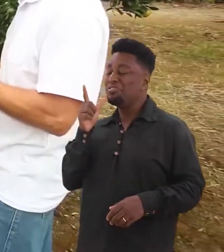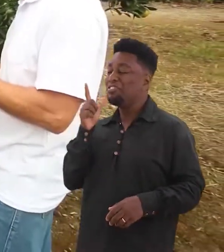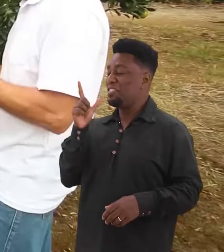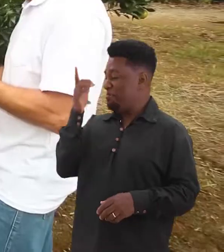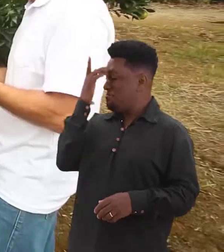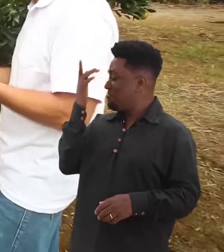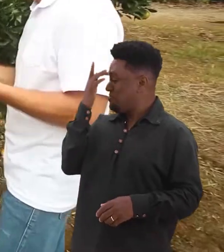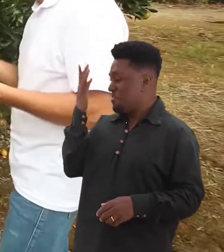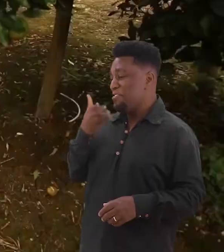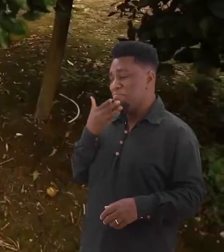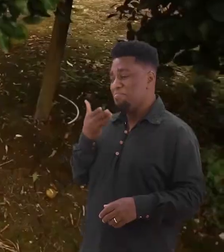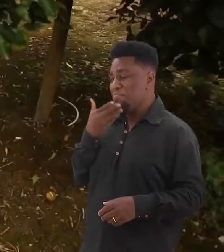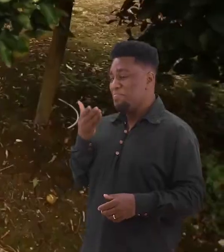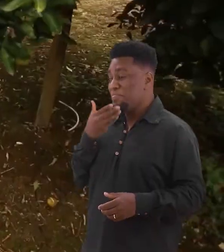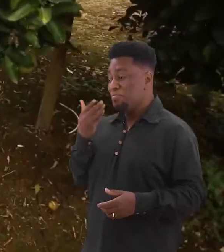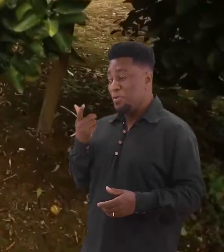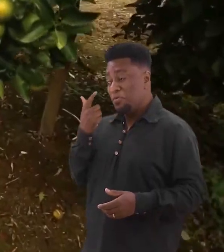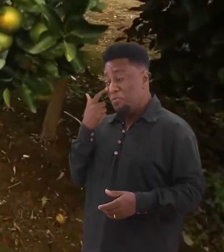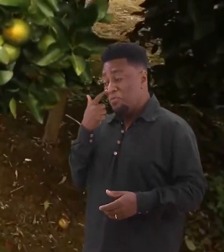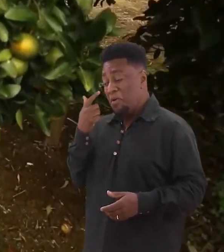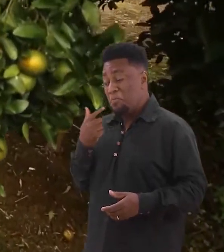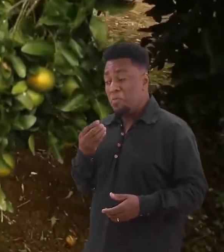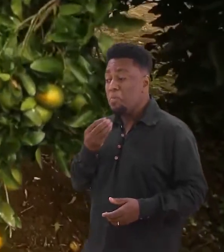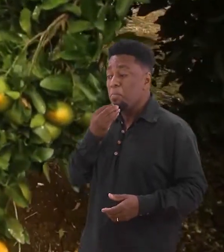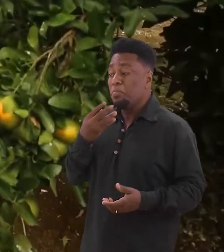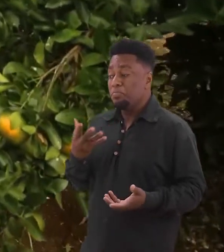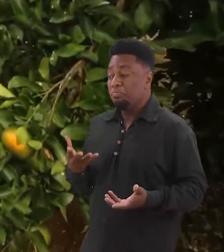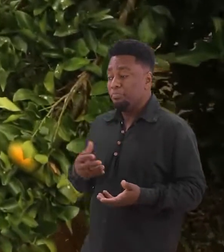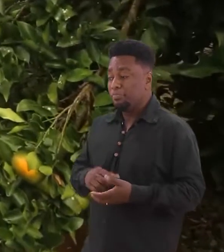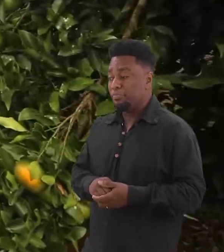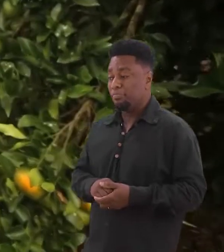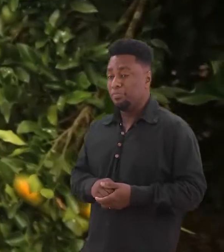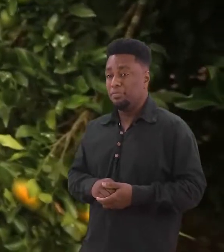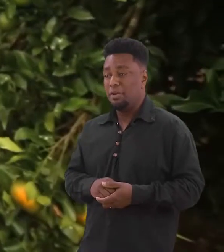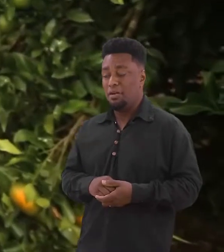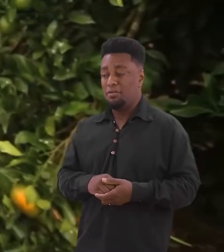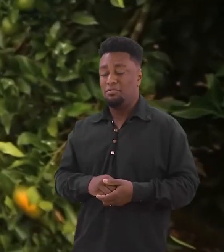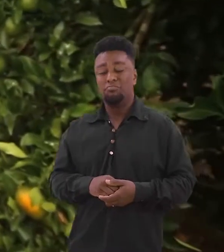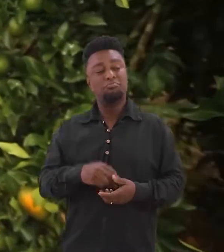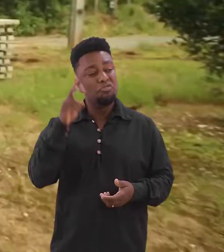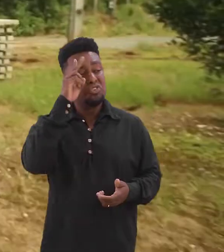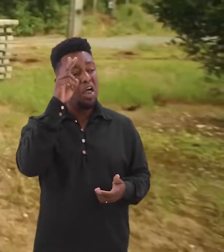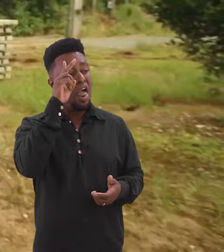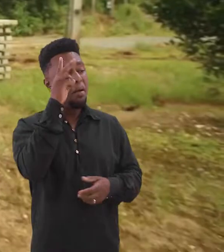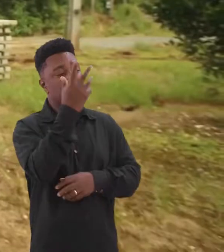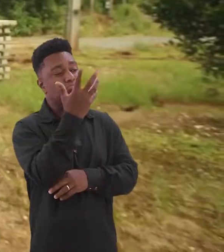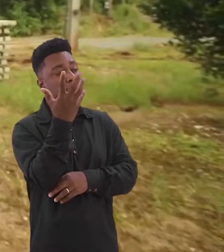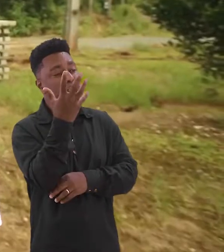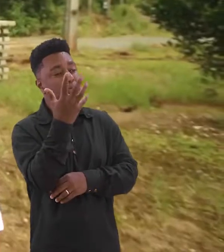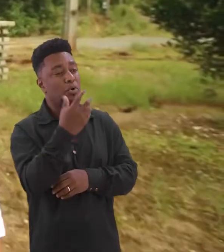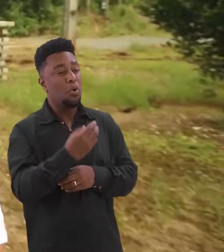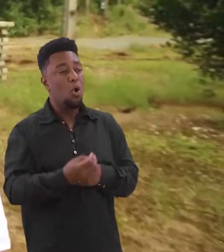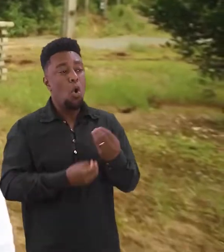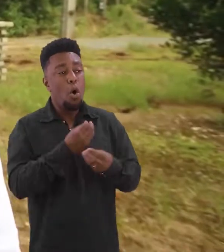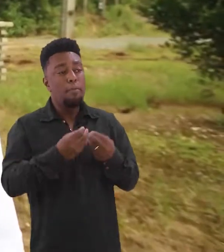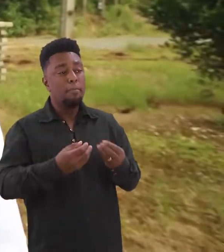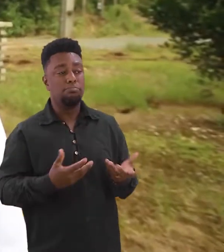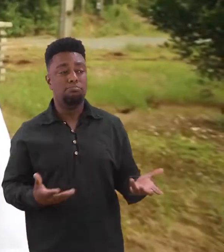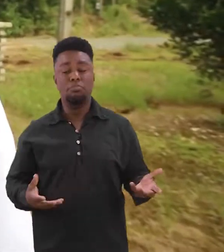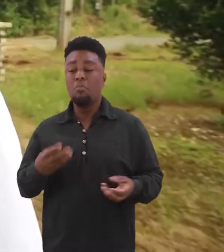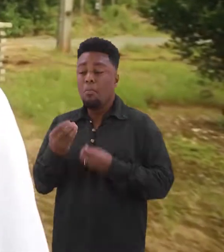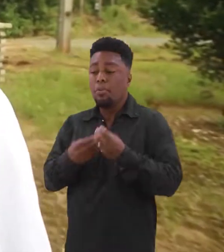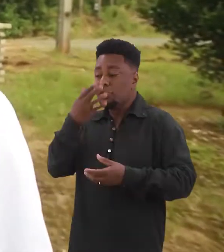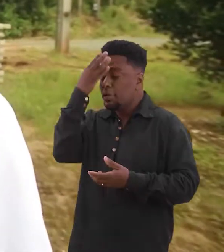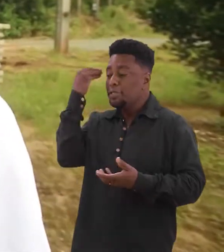né? Deixa eu ver só, provar. Você lembra desse pé de mexerica? Como posso esquecer, filho? Esse